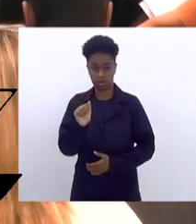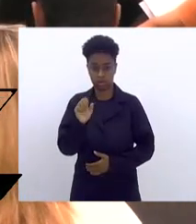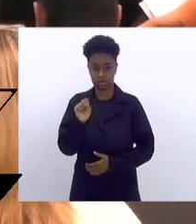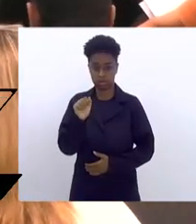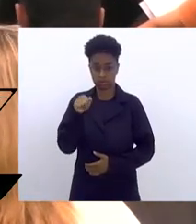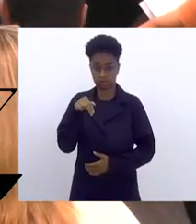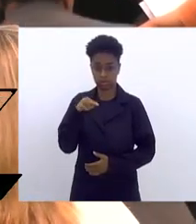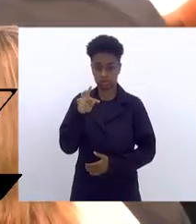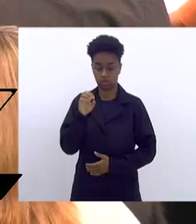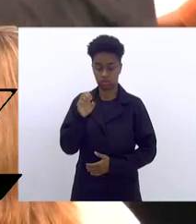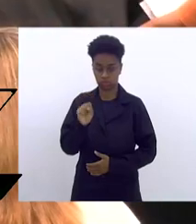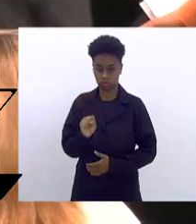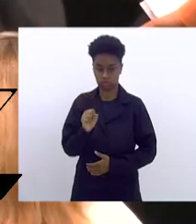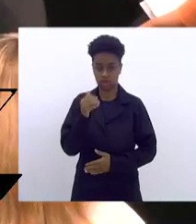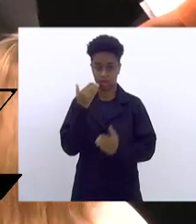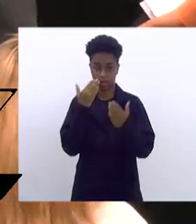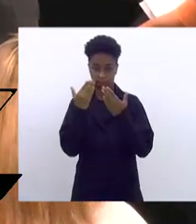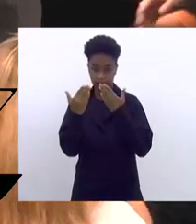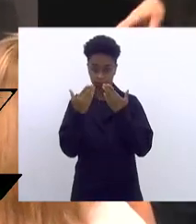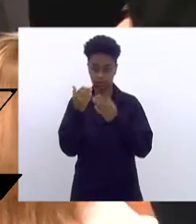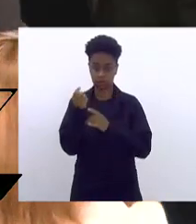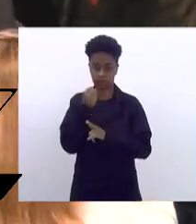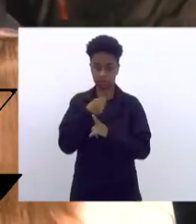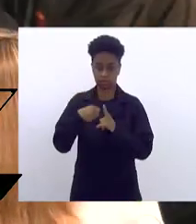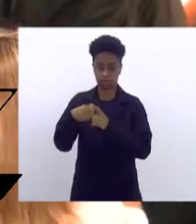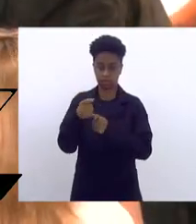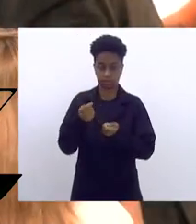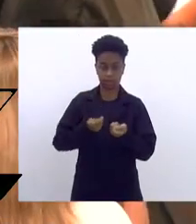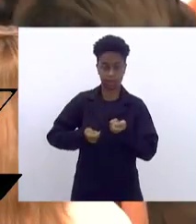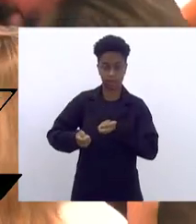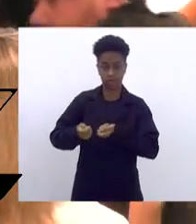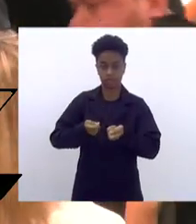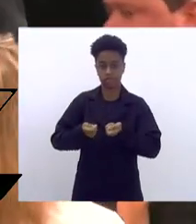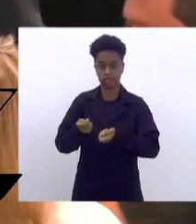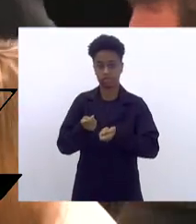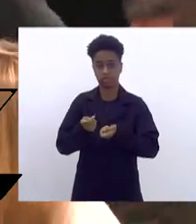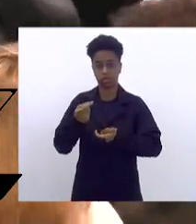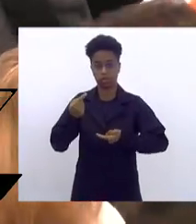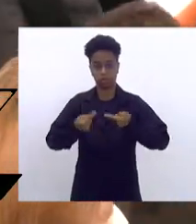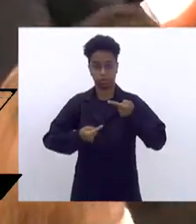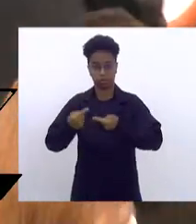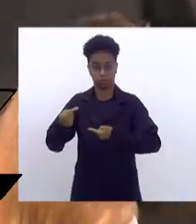psicóloga da sociedade de mediação de conflitos